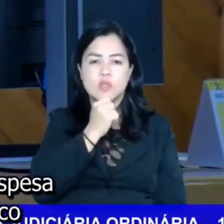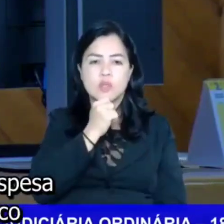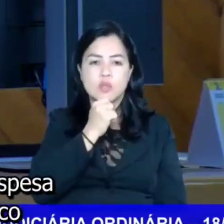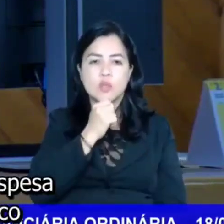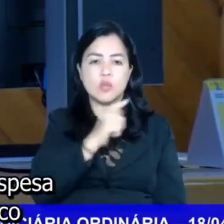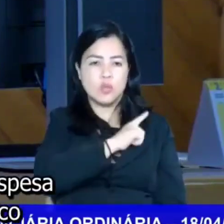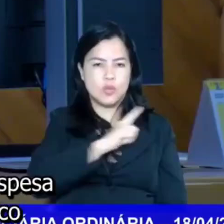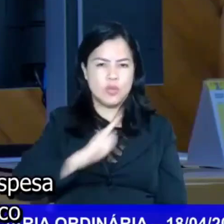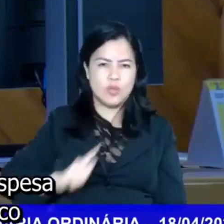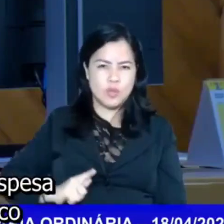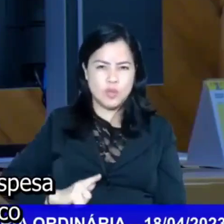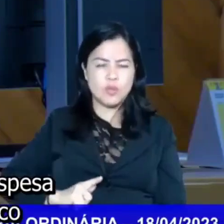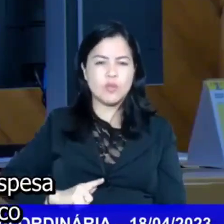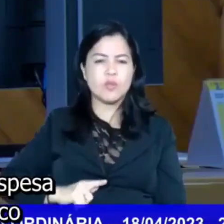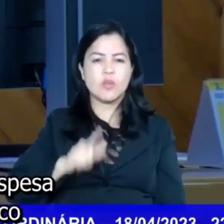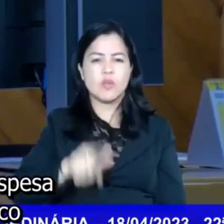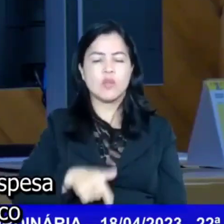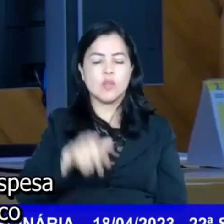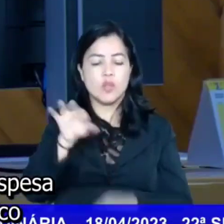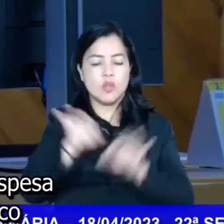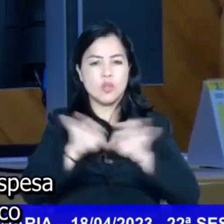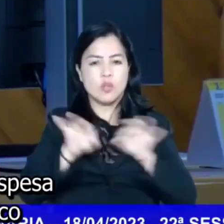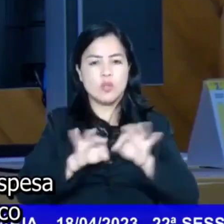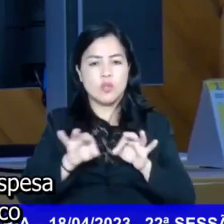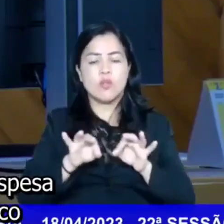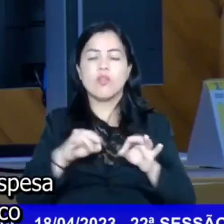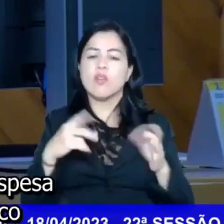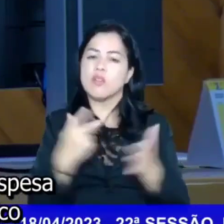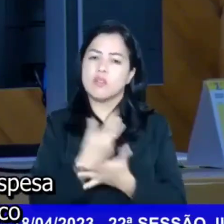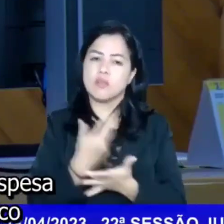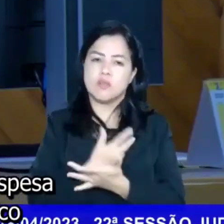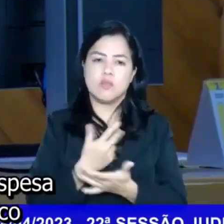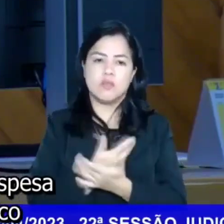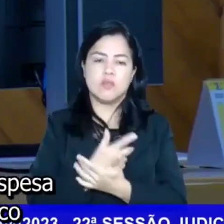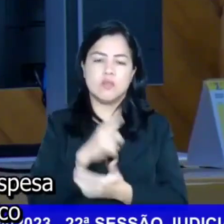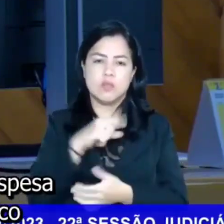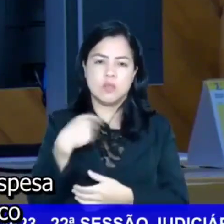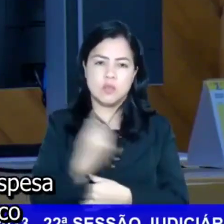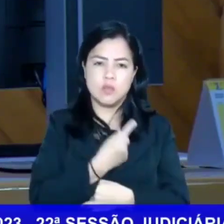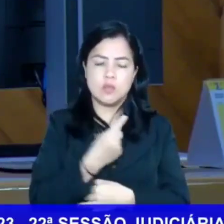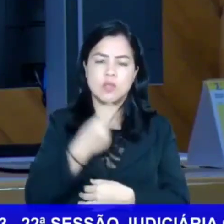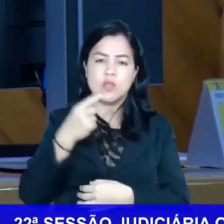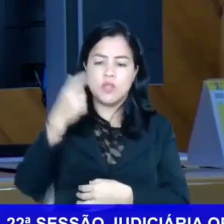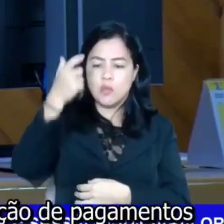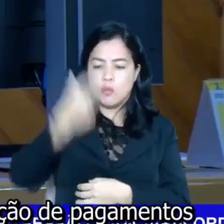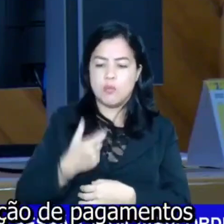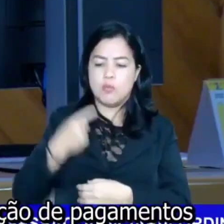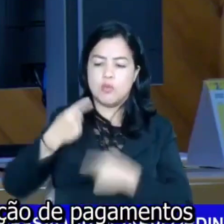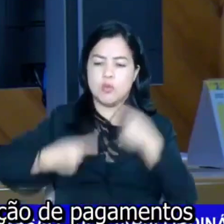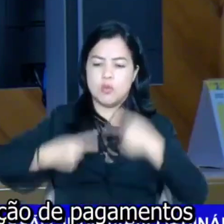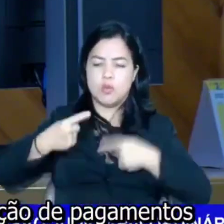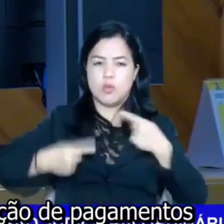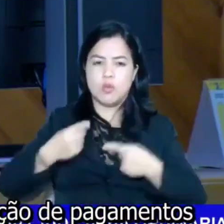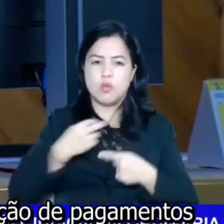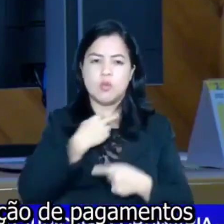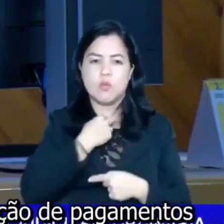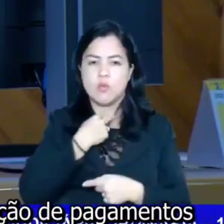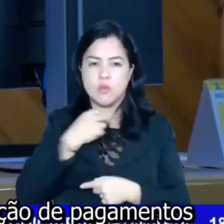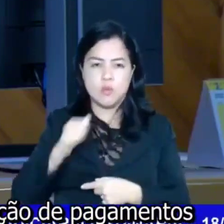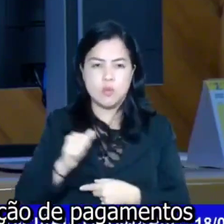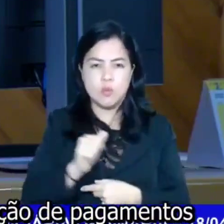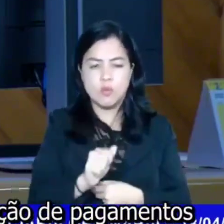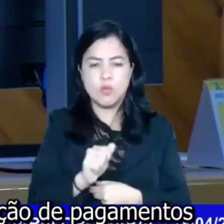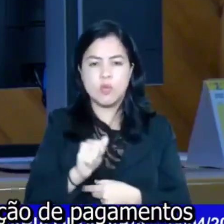o governador era ordenador de despesa equivocada, porque, como agente político, não tem qualquer